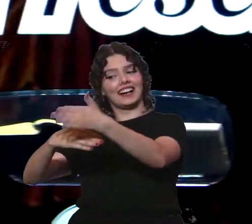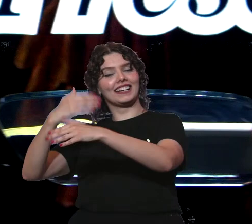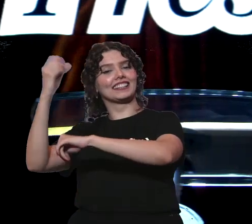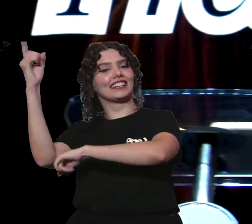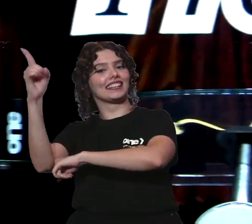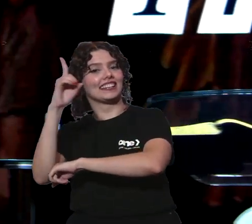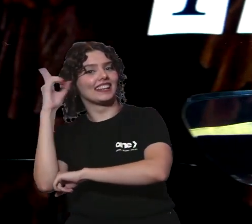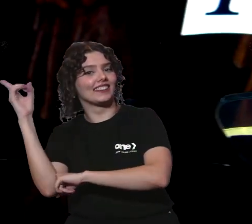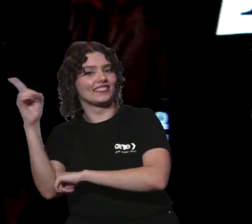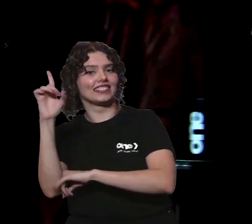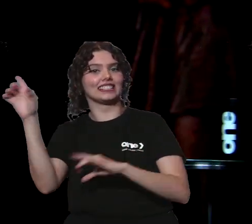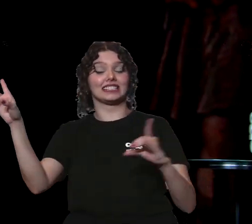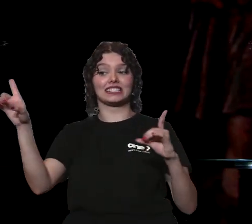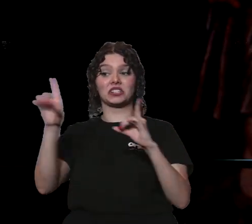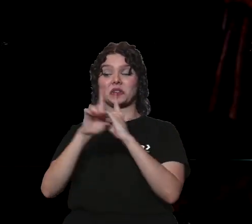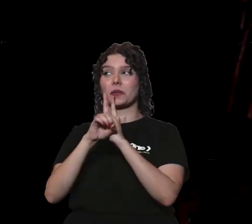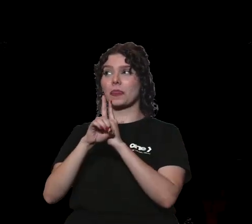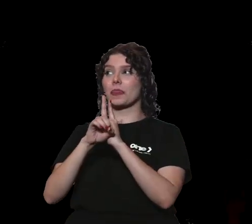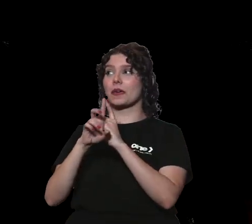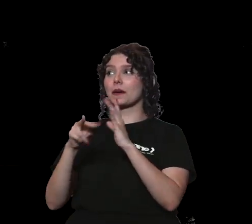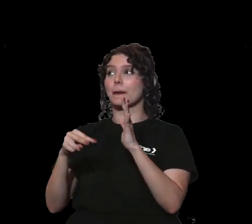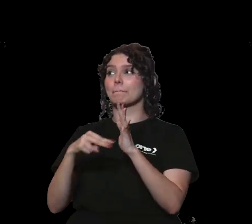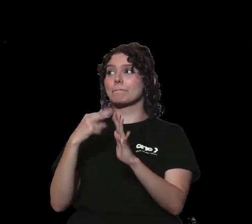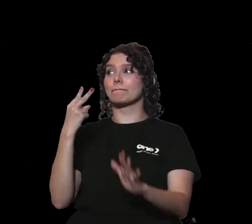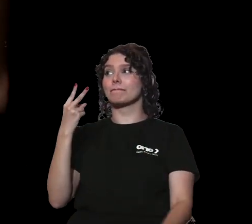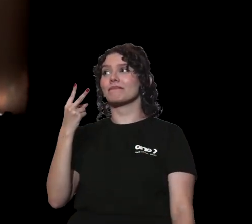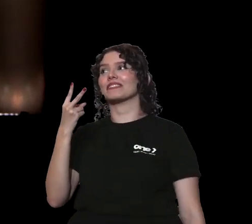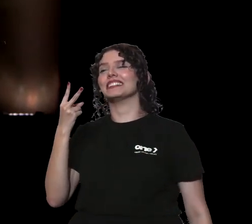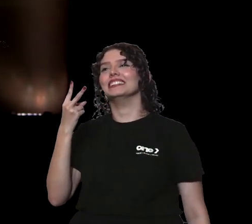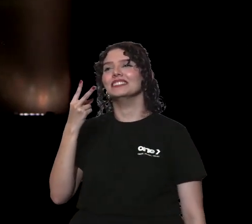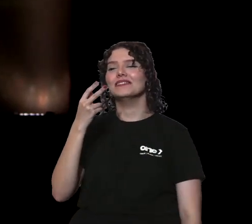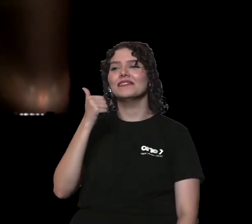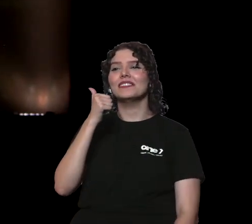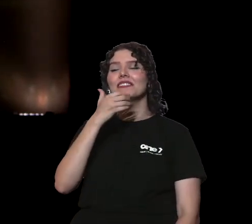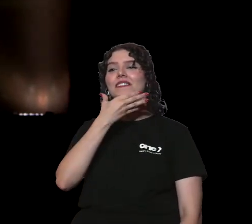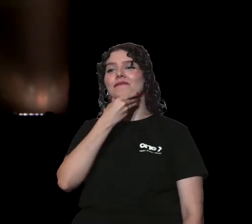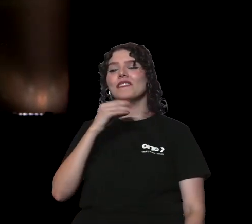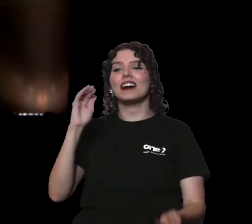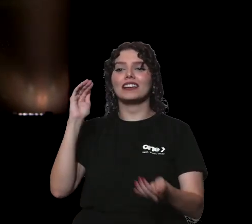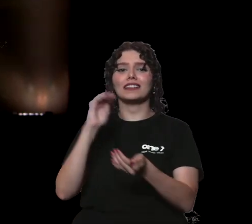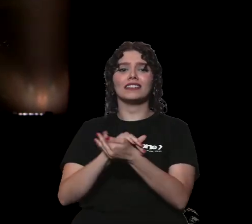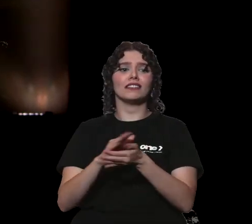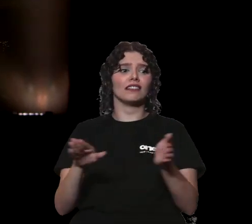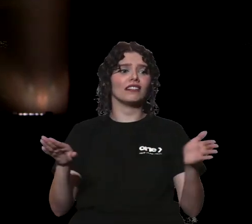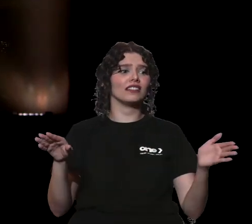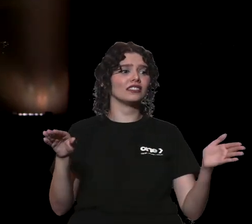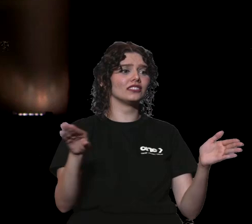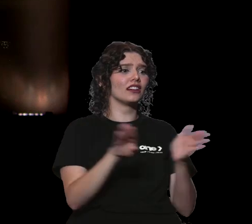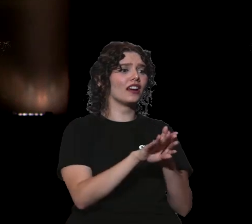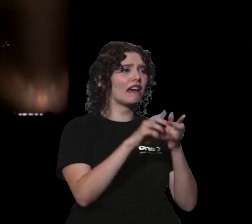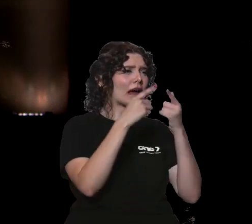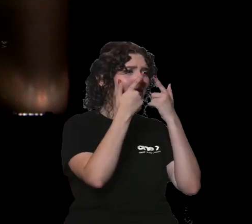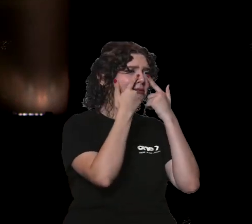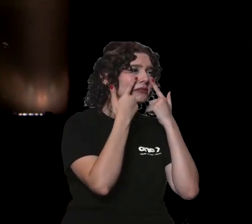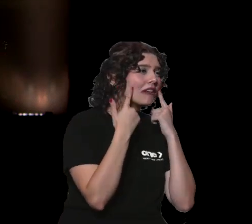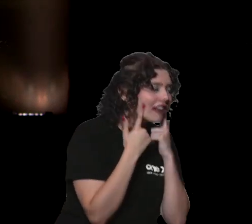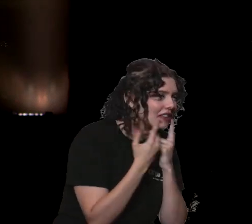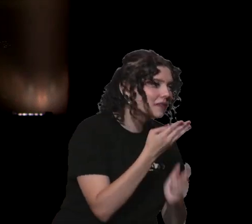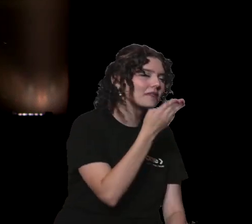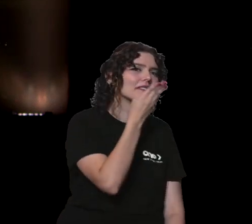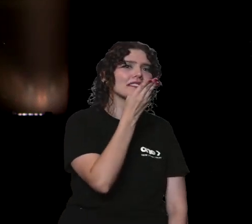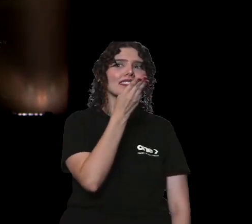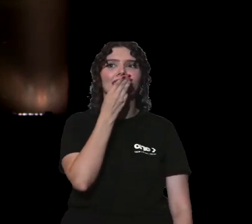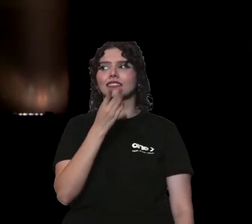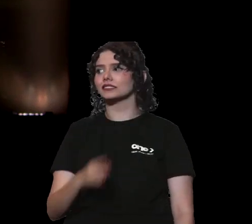Davi, o segundo marido dela vem chorando atrás dela. Olha essa